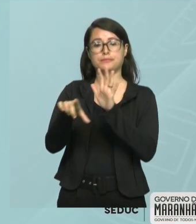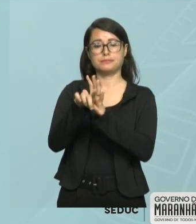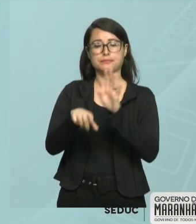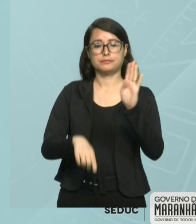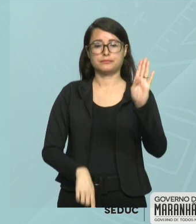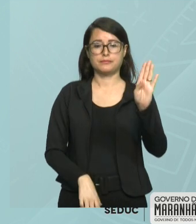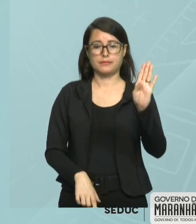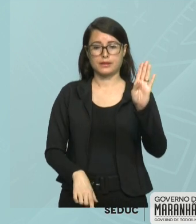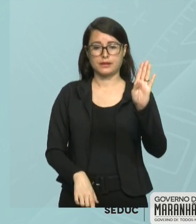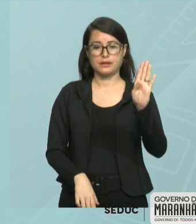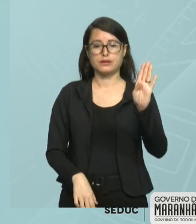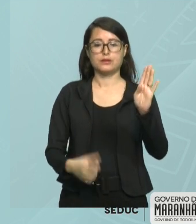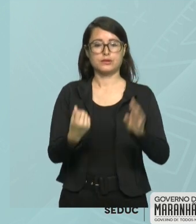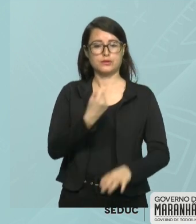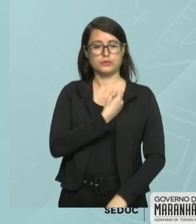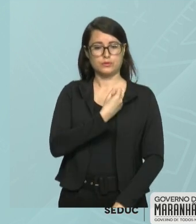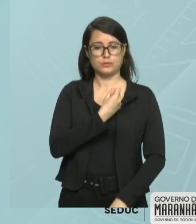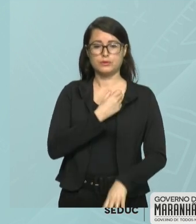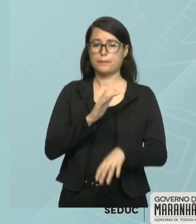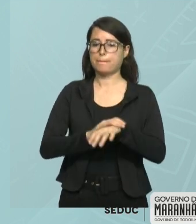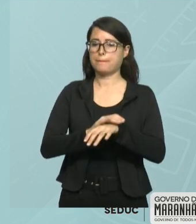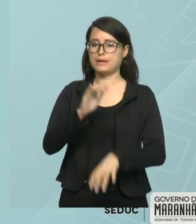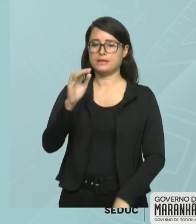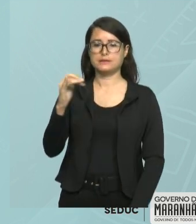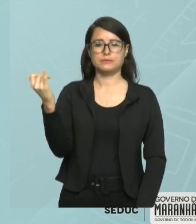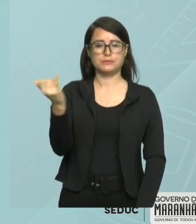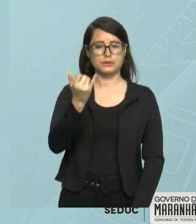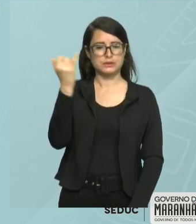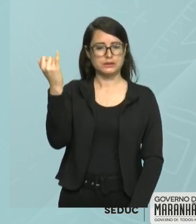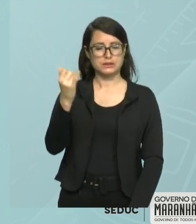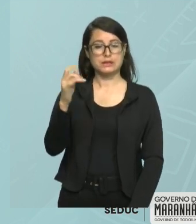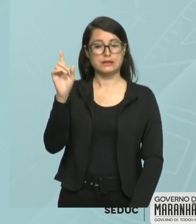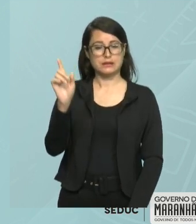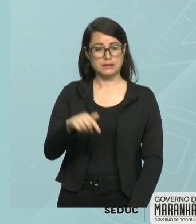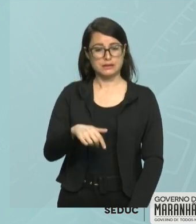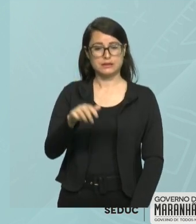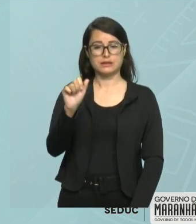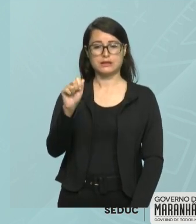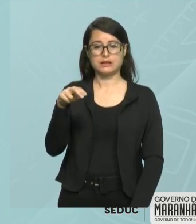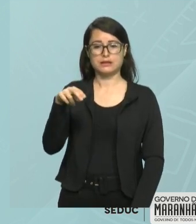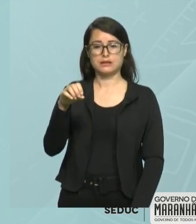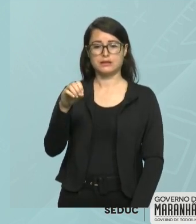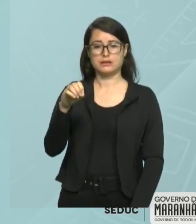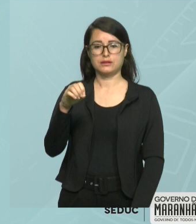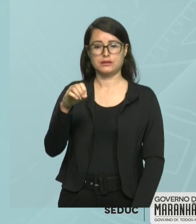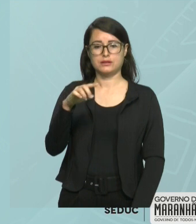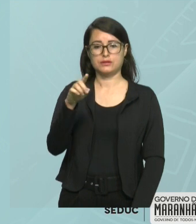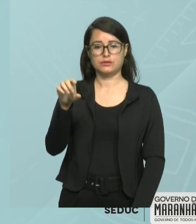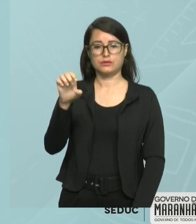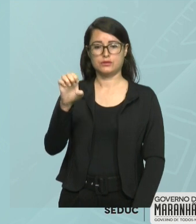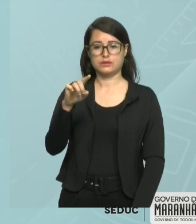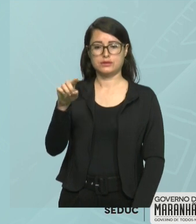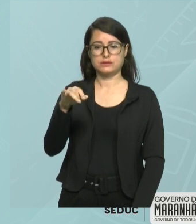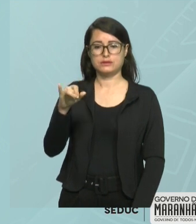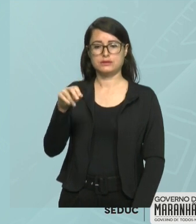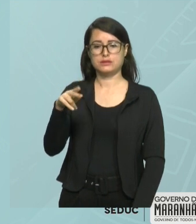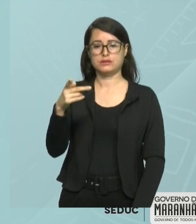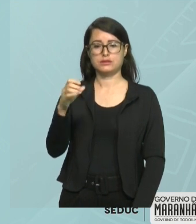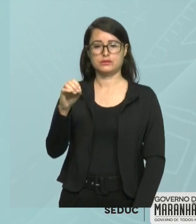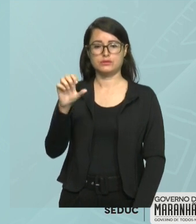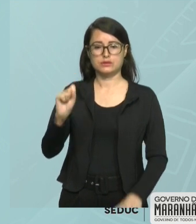B. O número mais importante é o dos anõezinhos. Letra